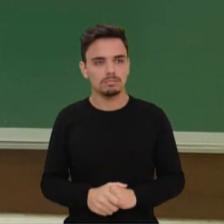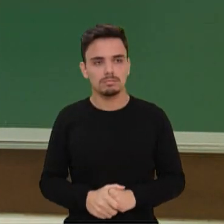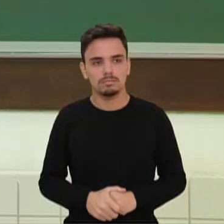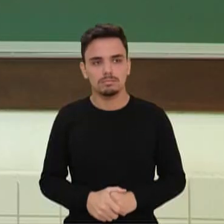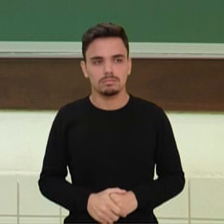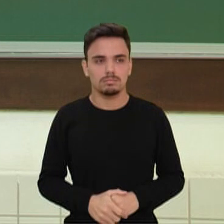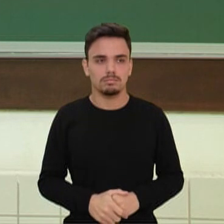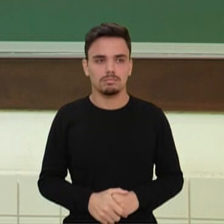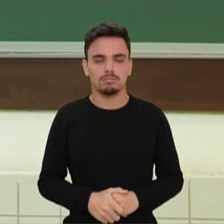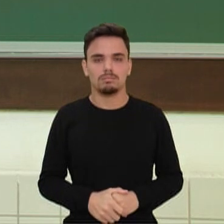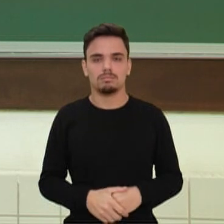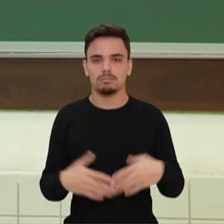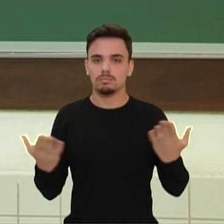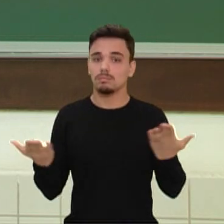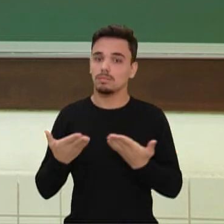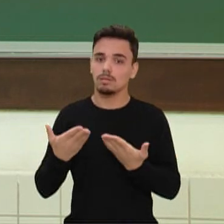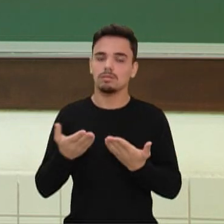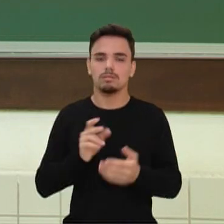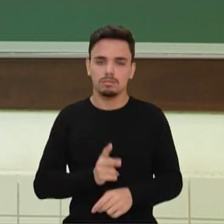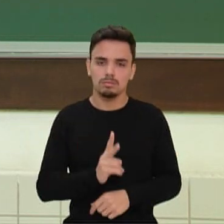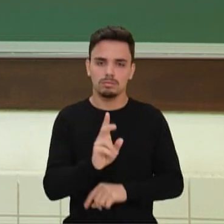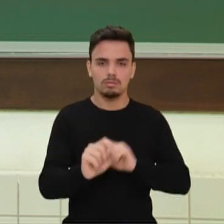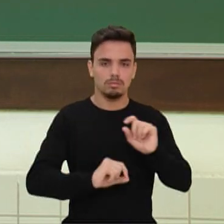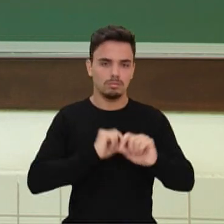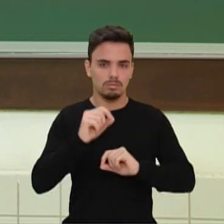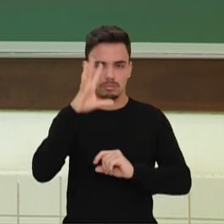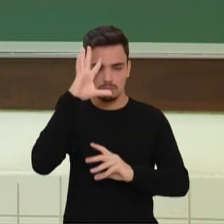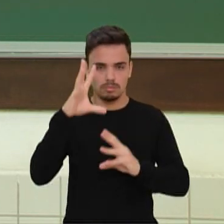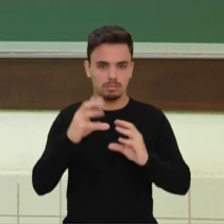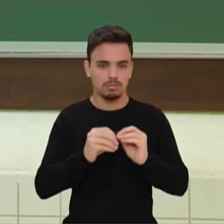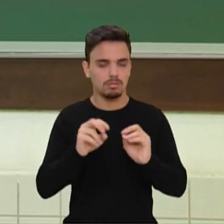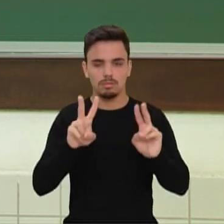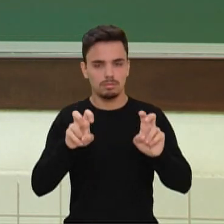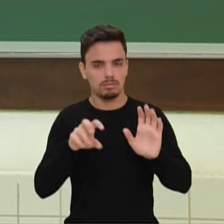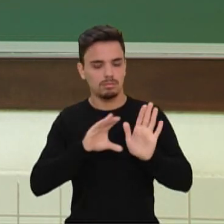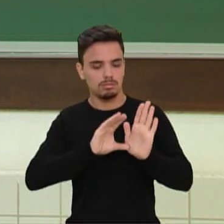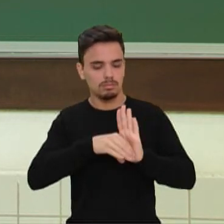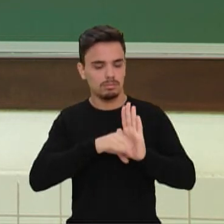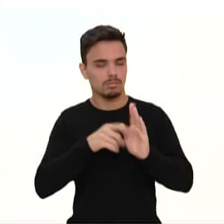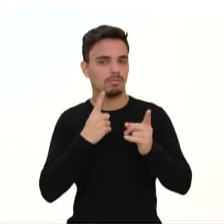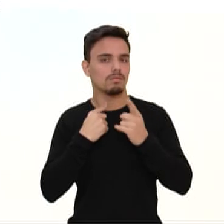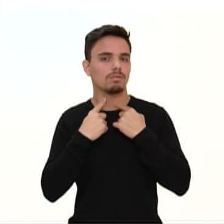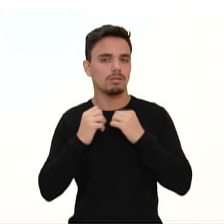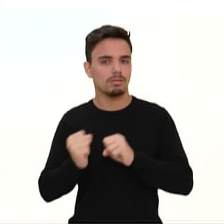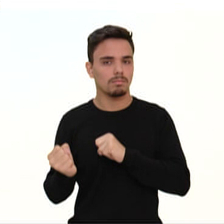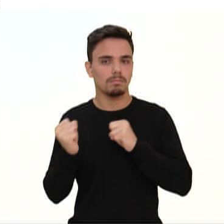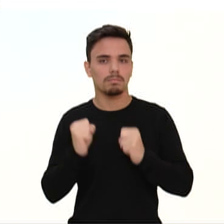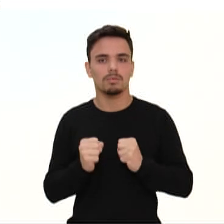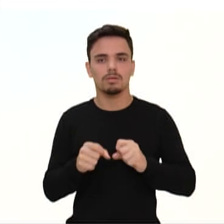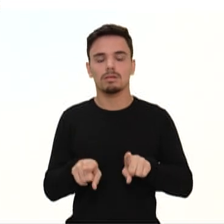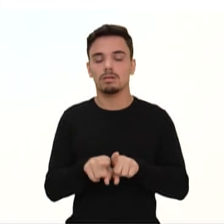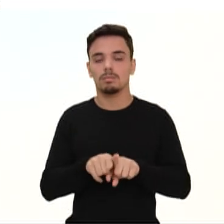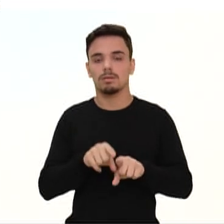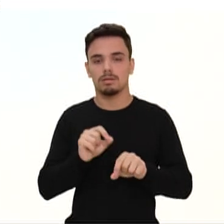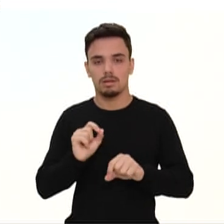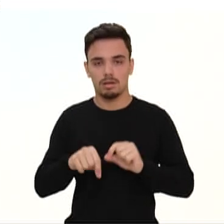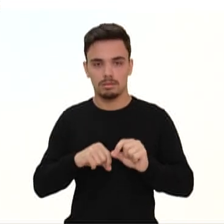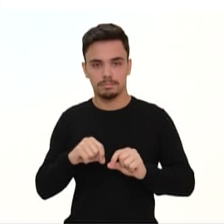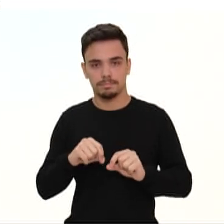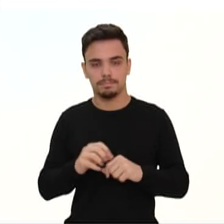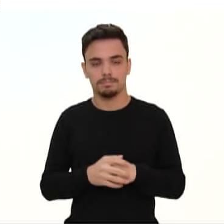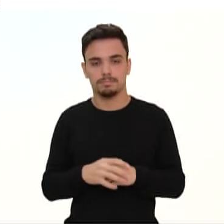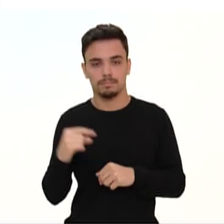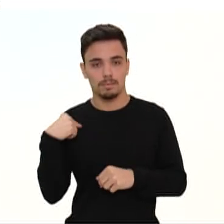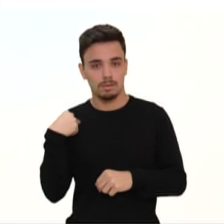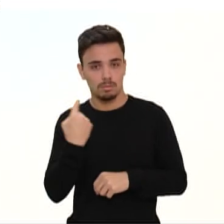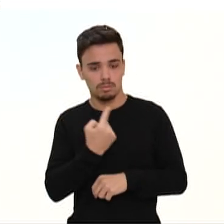vamos continuar então a entender o que é o conceito de vontade de poder. A vontade de poder é, em